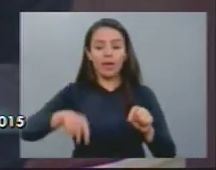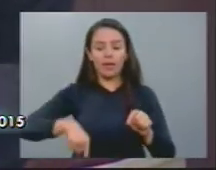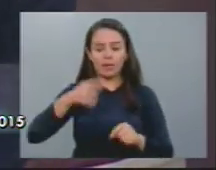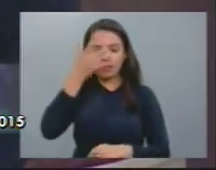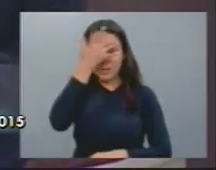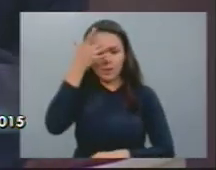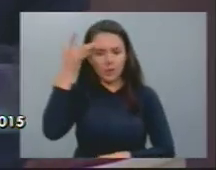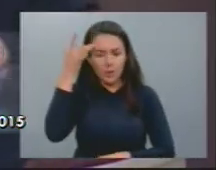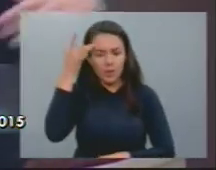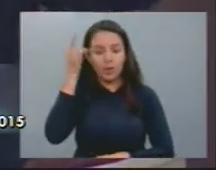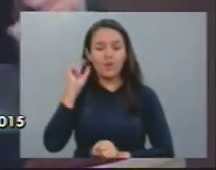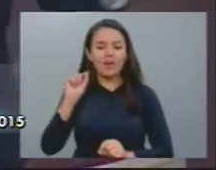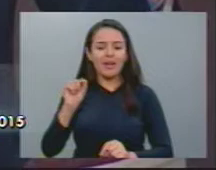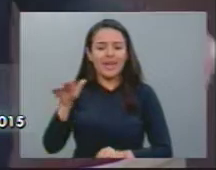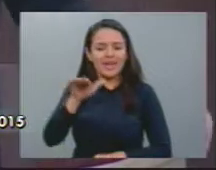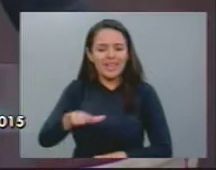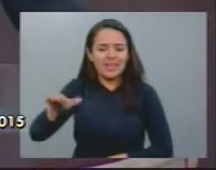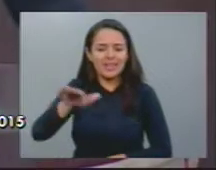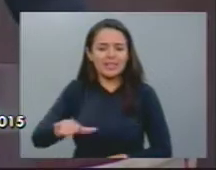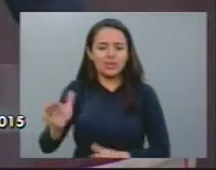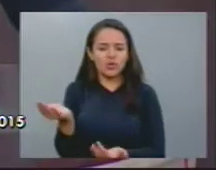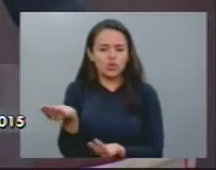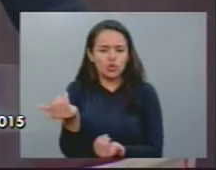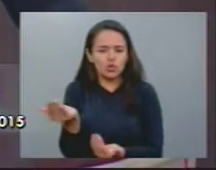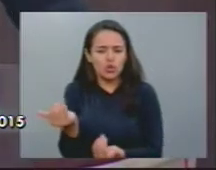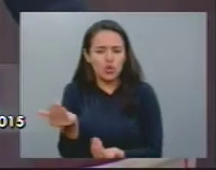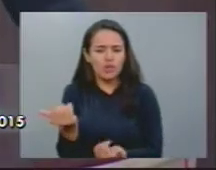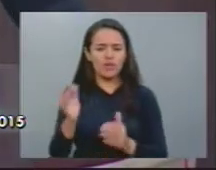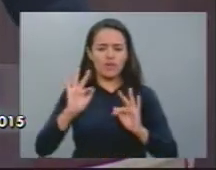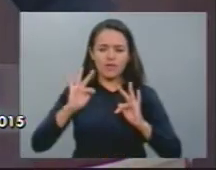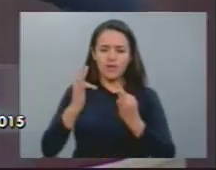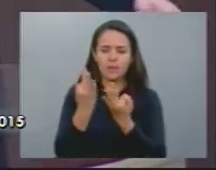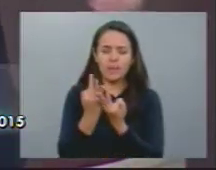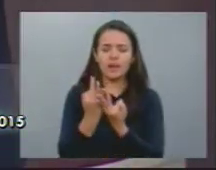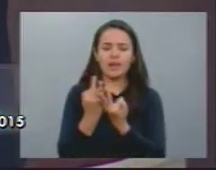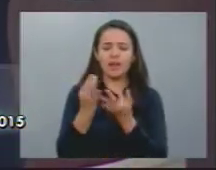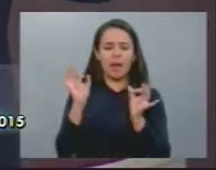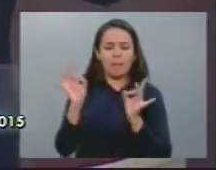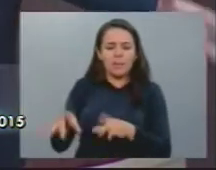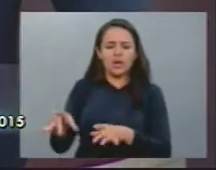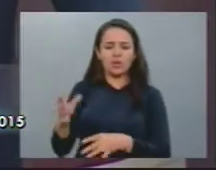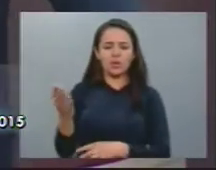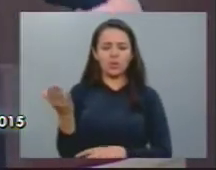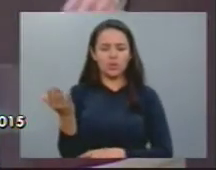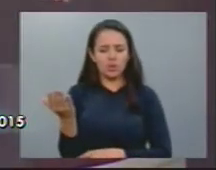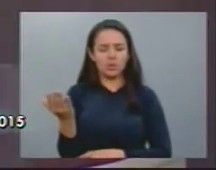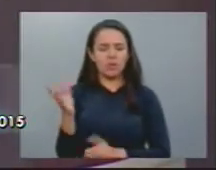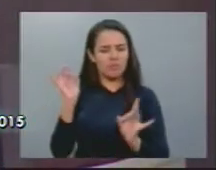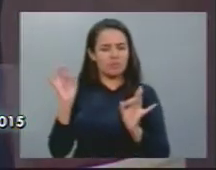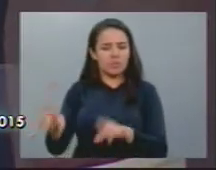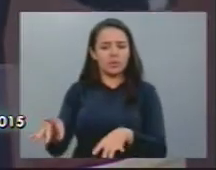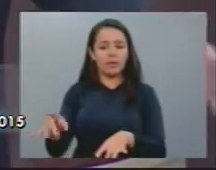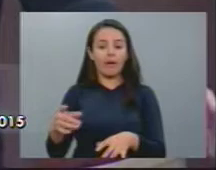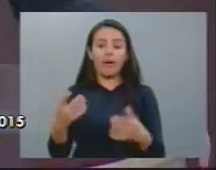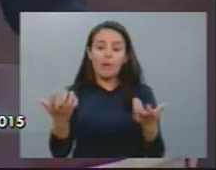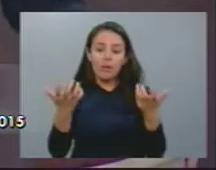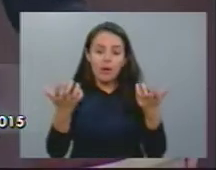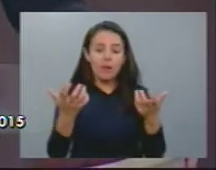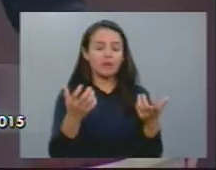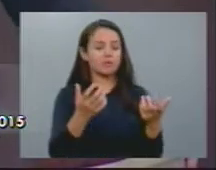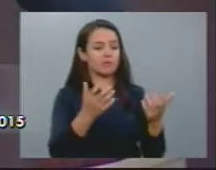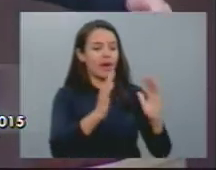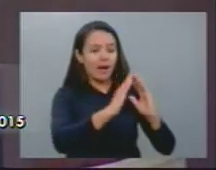crianças e adolescentes que tiveram vínculos familiares cortados por orfandade, porque foram